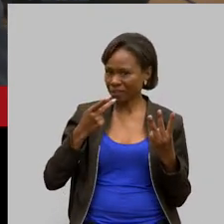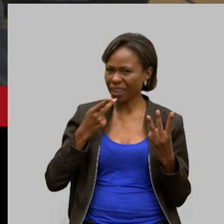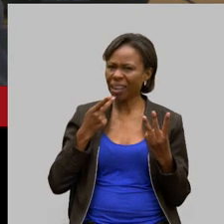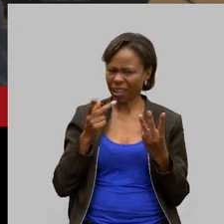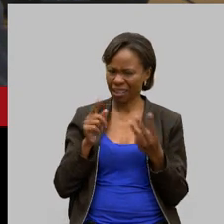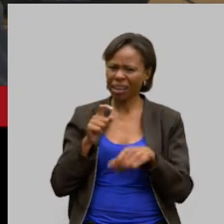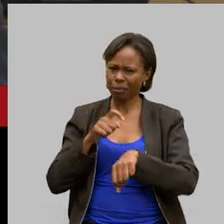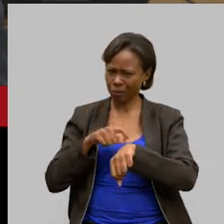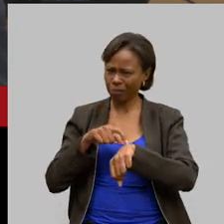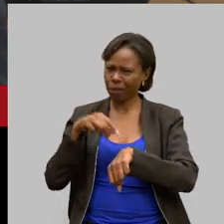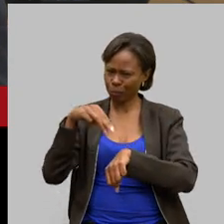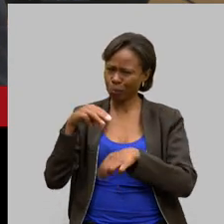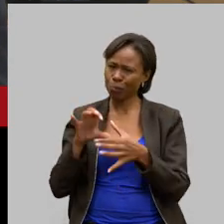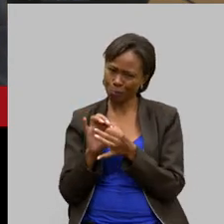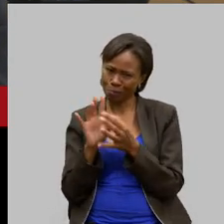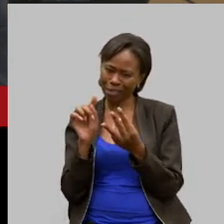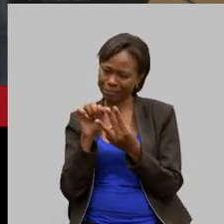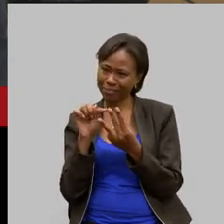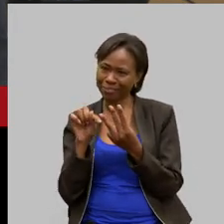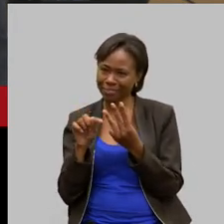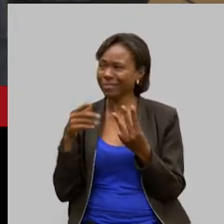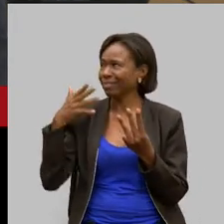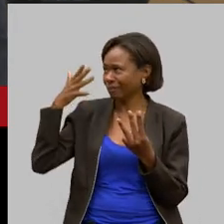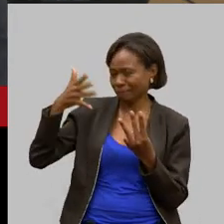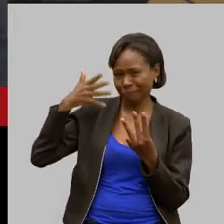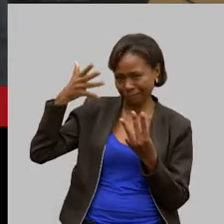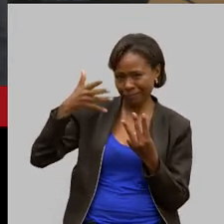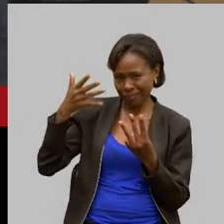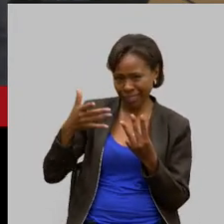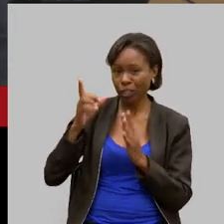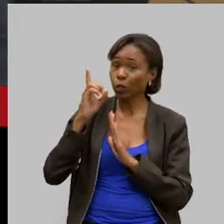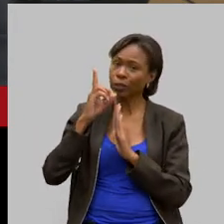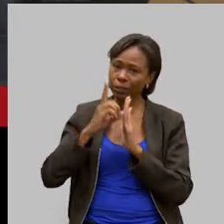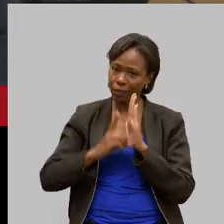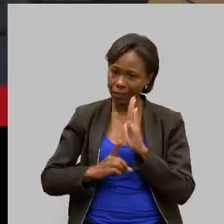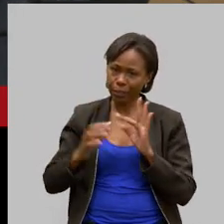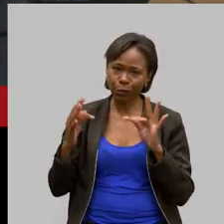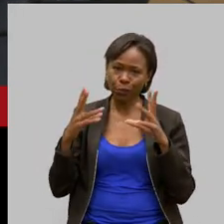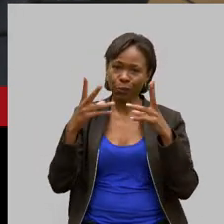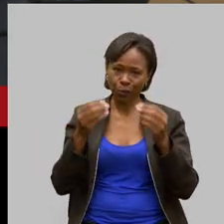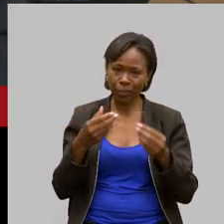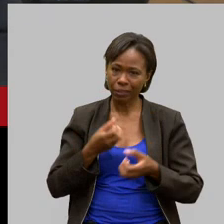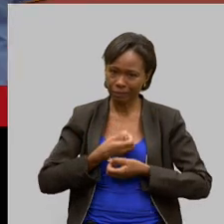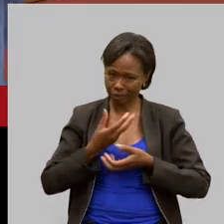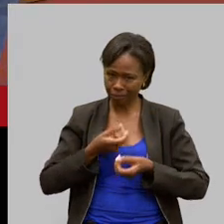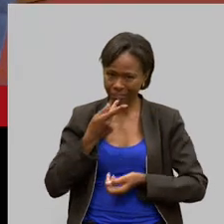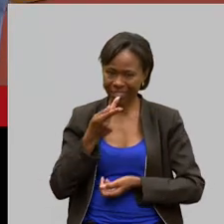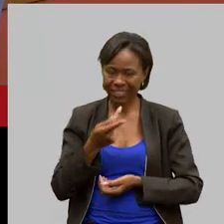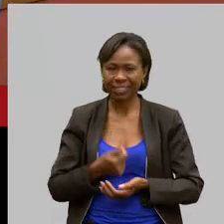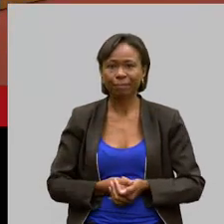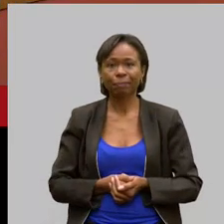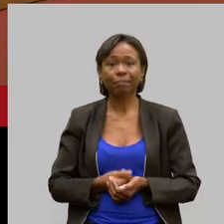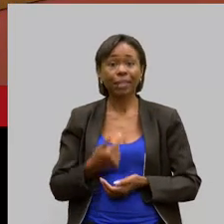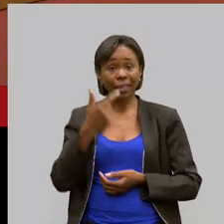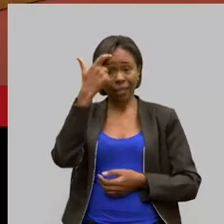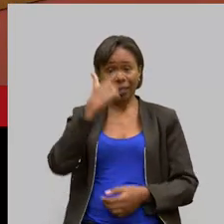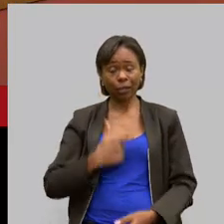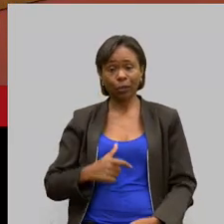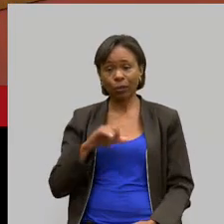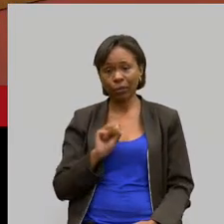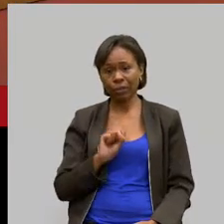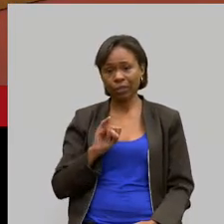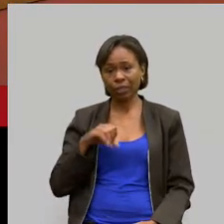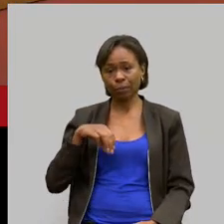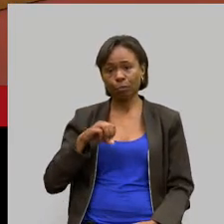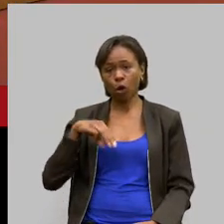uns minutinhos só para ouvir e todo mundo ter aí o direito de de ter expressado Simone eu sou a Simone